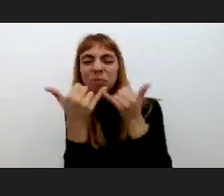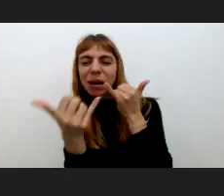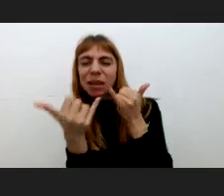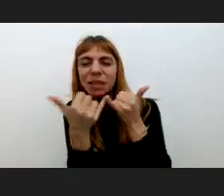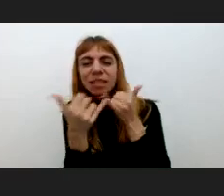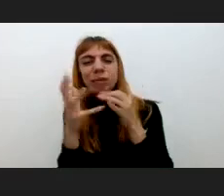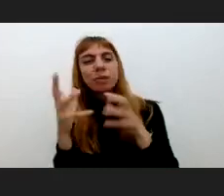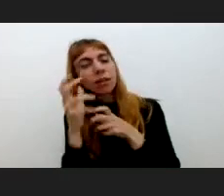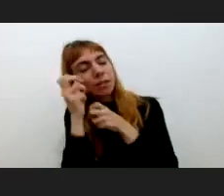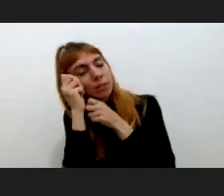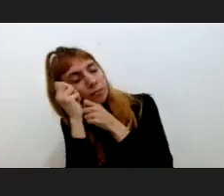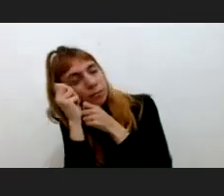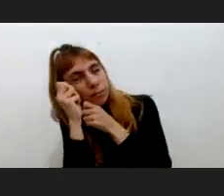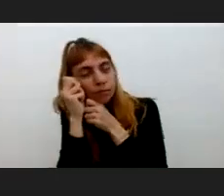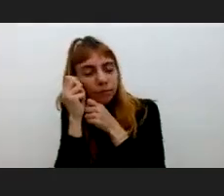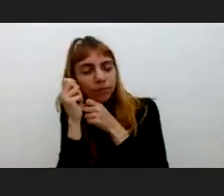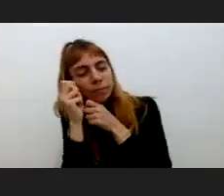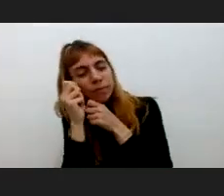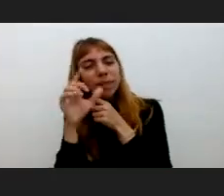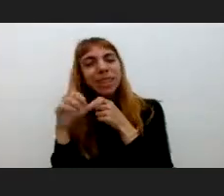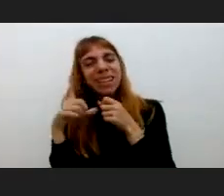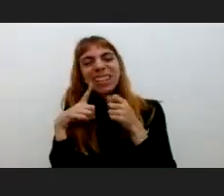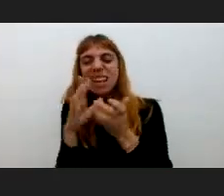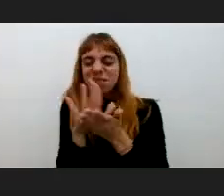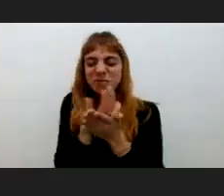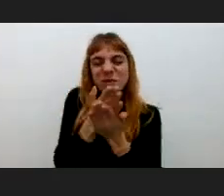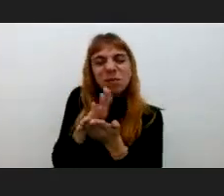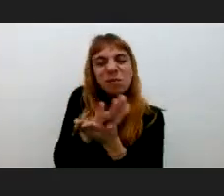sobrecarga de estresse no coração.